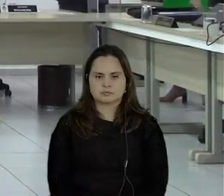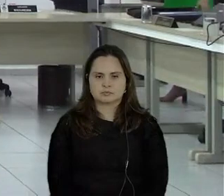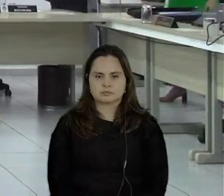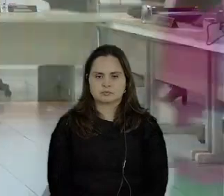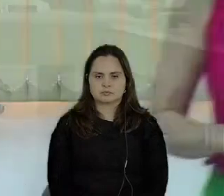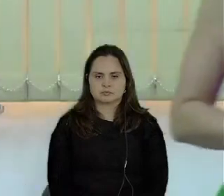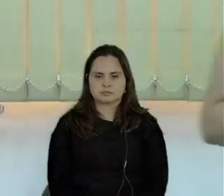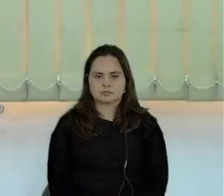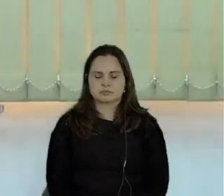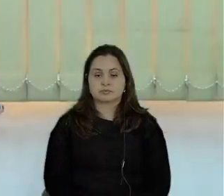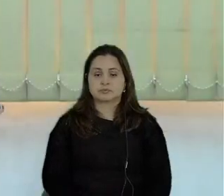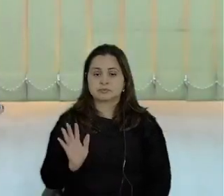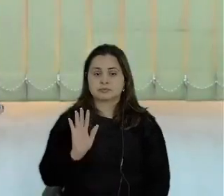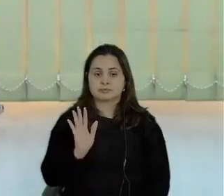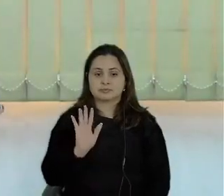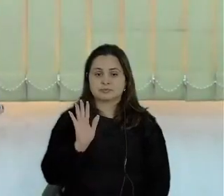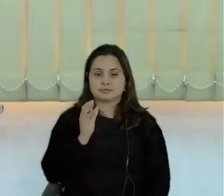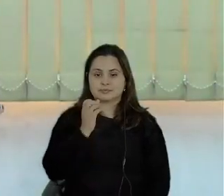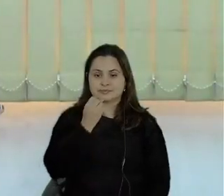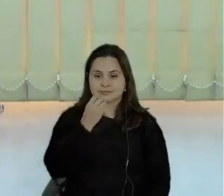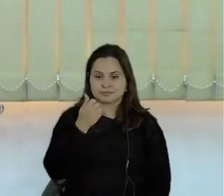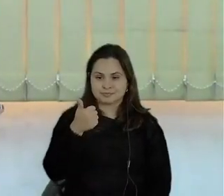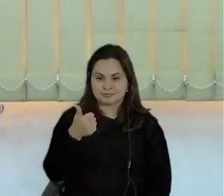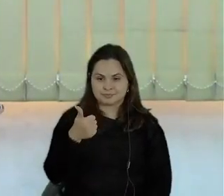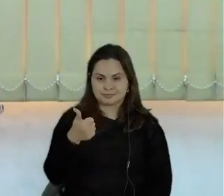Alô, boa noite. Estão me ouvindo bem?